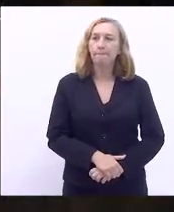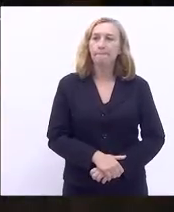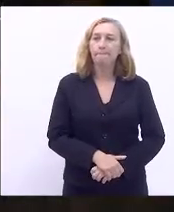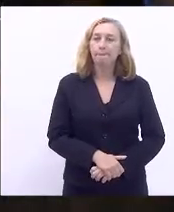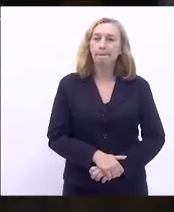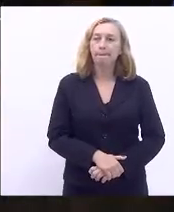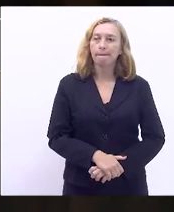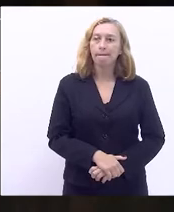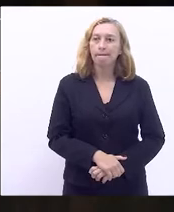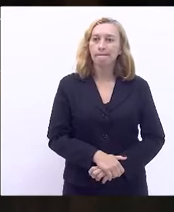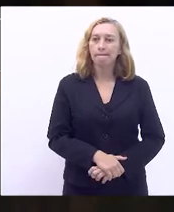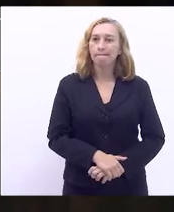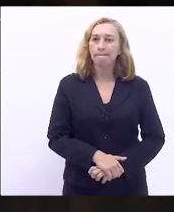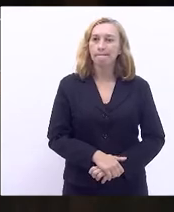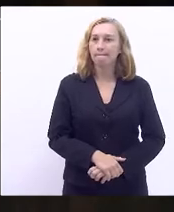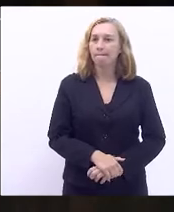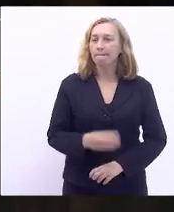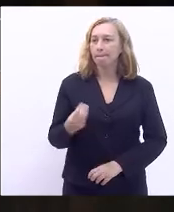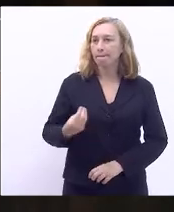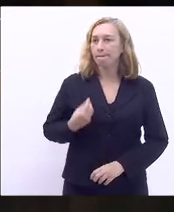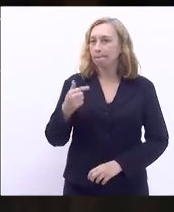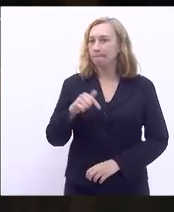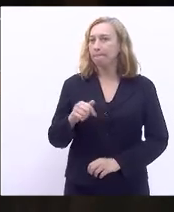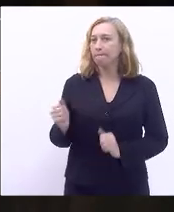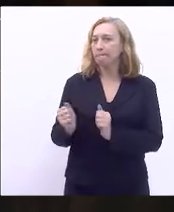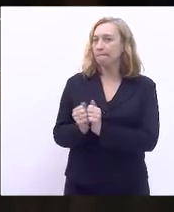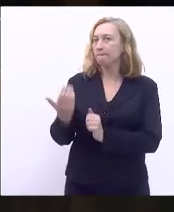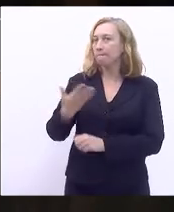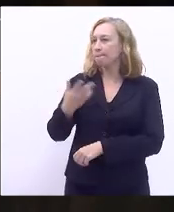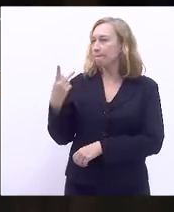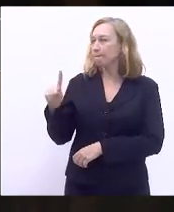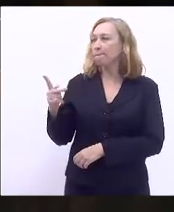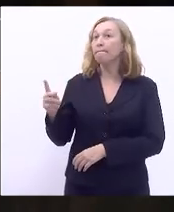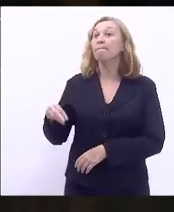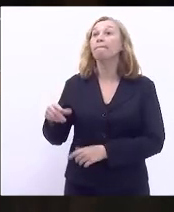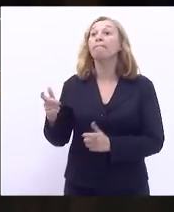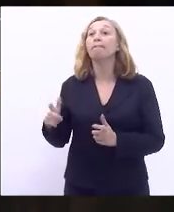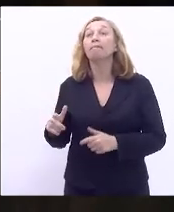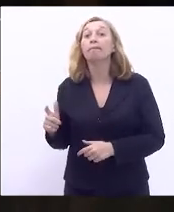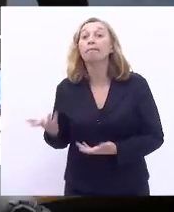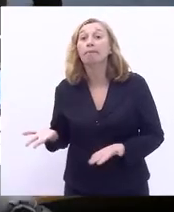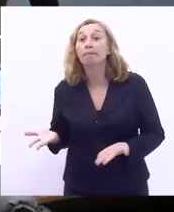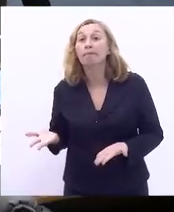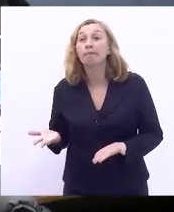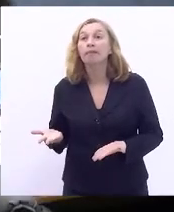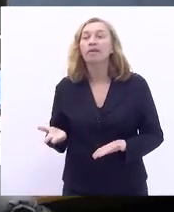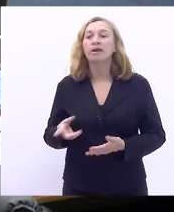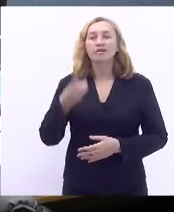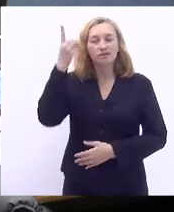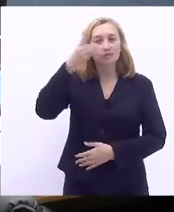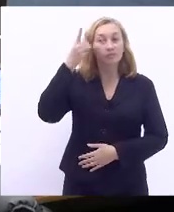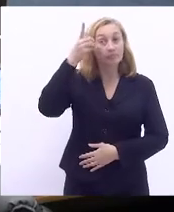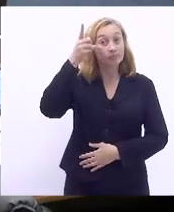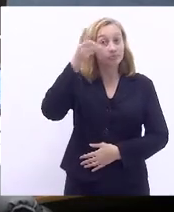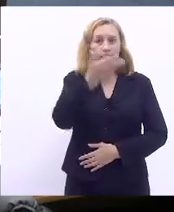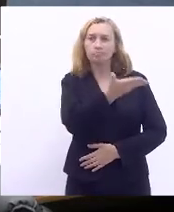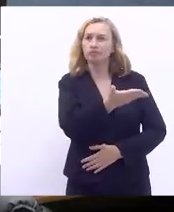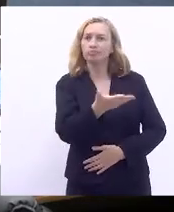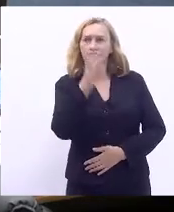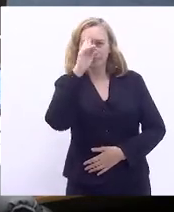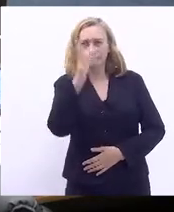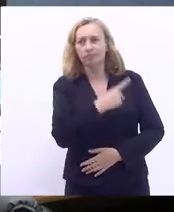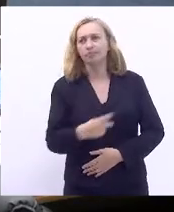Deputado Rodrigo Amorim estava agora aqui com o herói dele. Cadê ele? Ô, presidente, a deputada Lucinha,